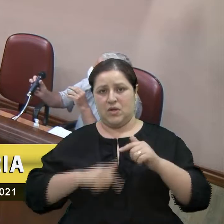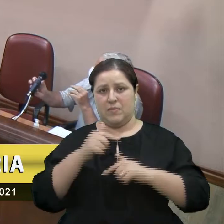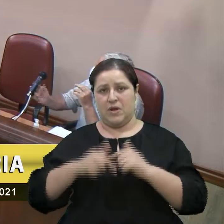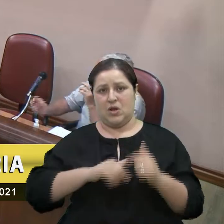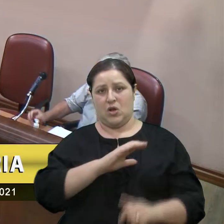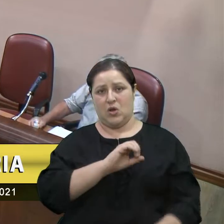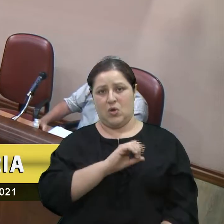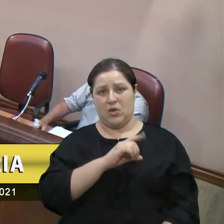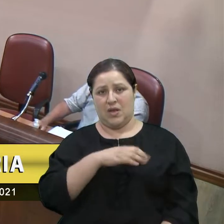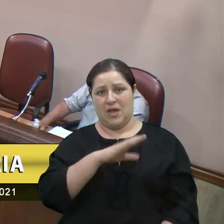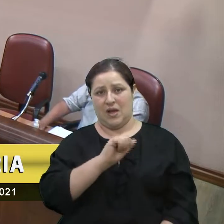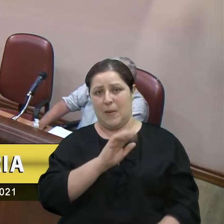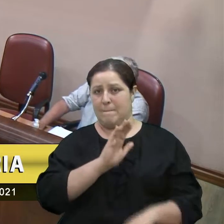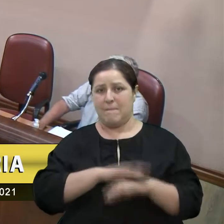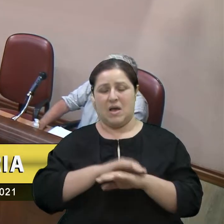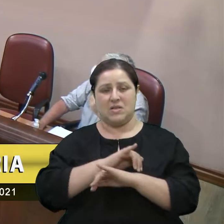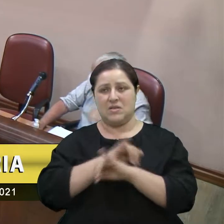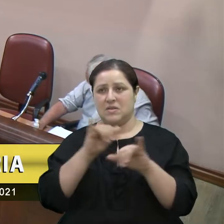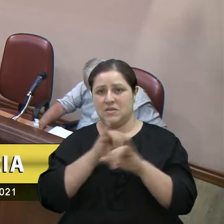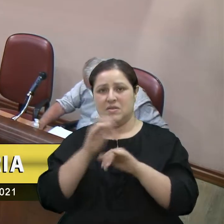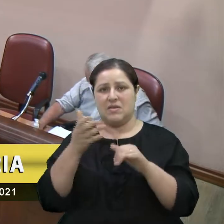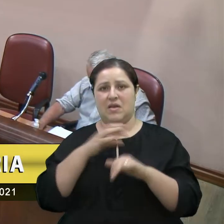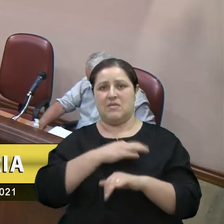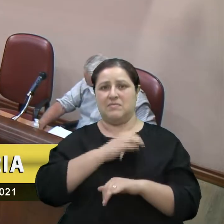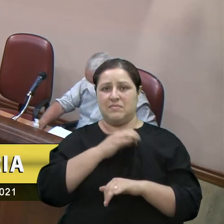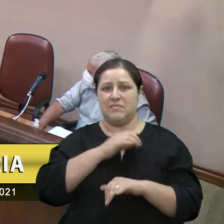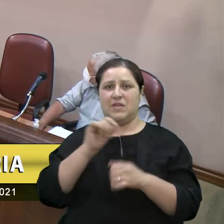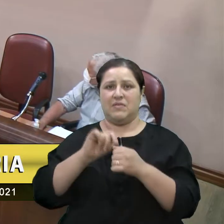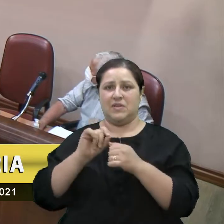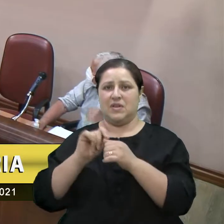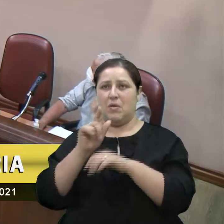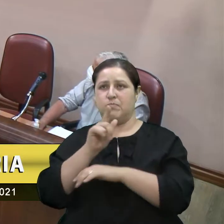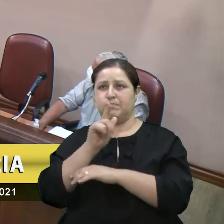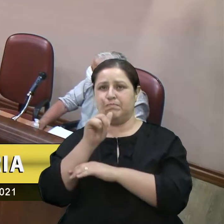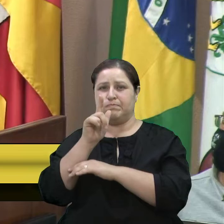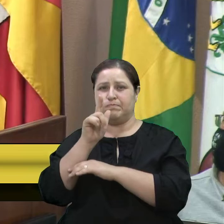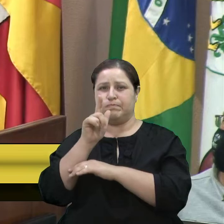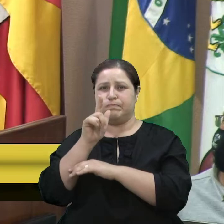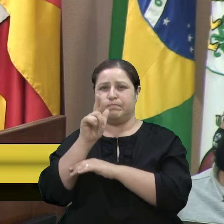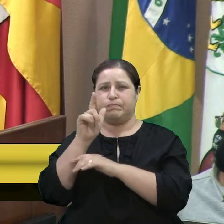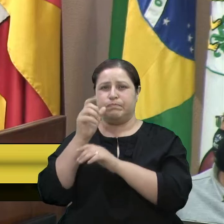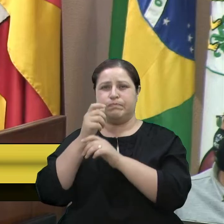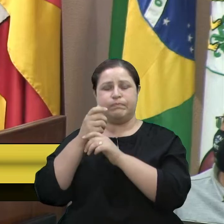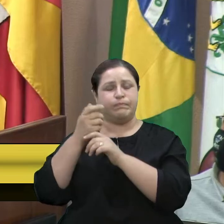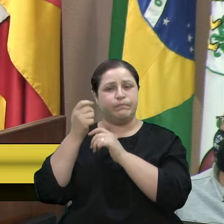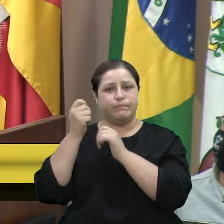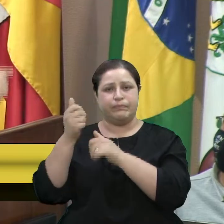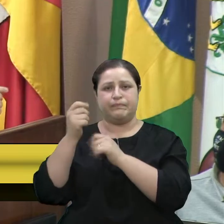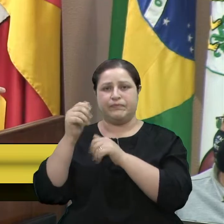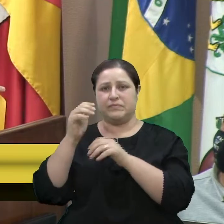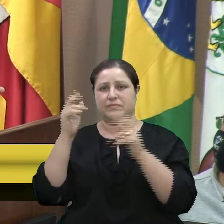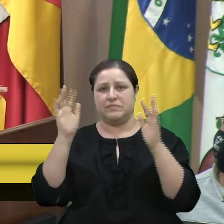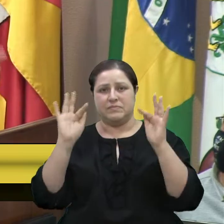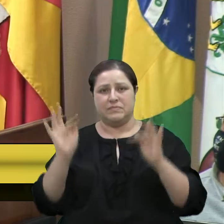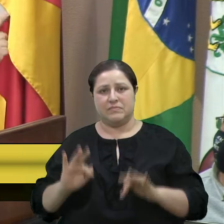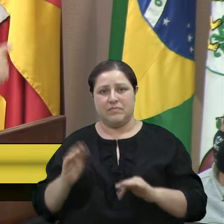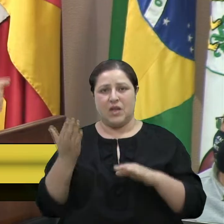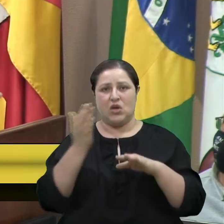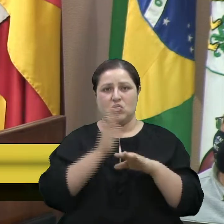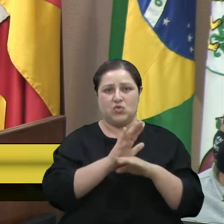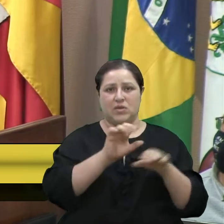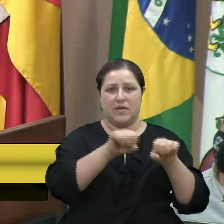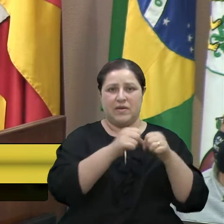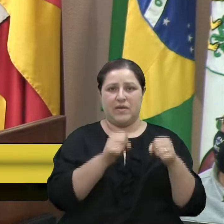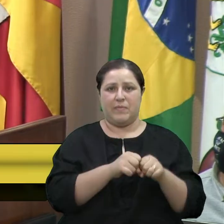maiores cabos eleitorais na Zona Norte, soltaram fogos de artifício. Eles ajudaram a falir a Codeca também, porque votaram em peso, foram